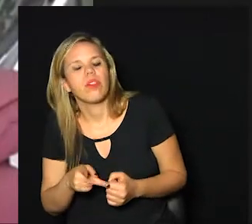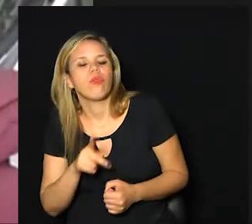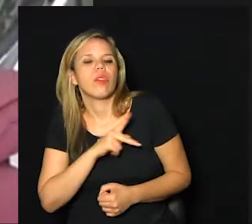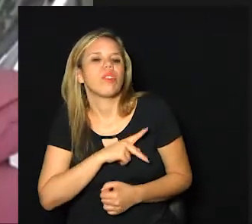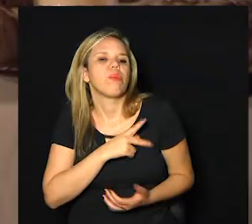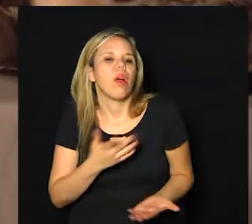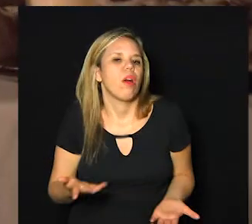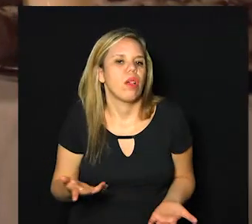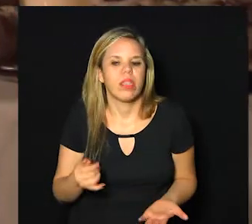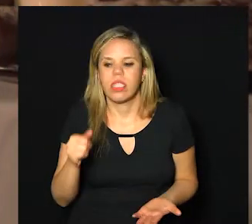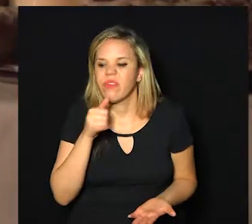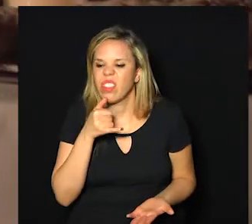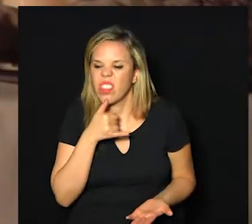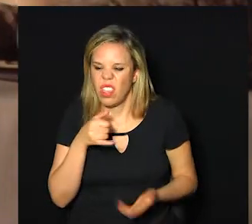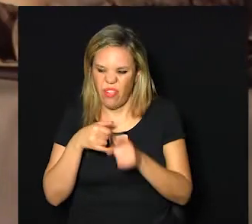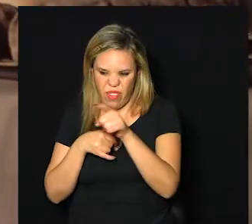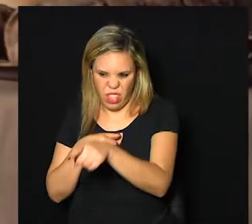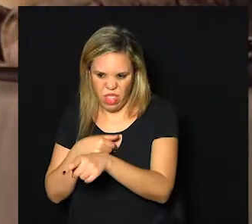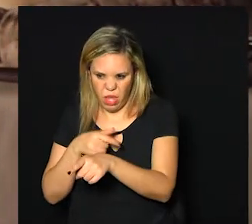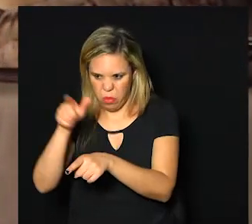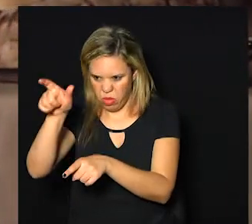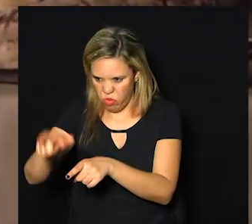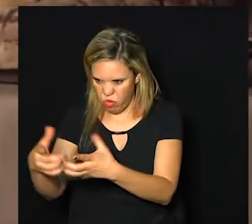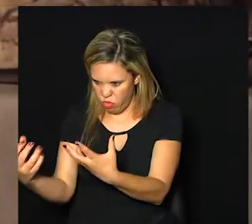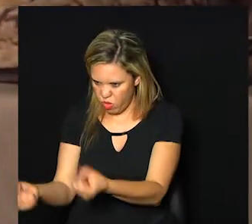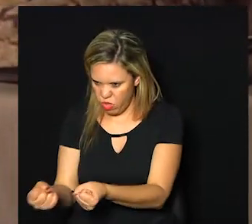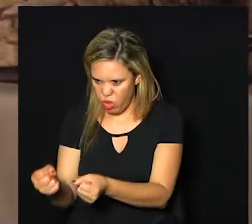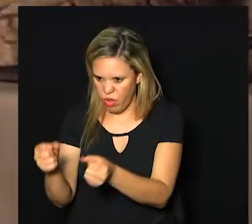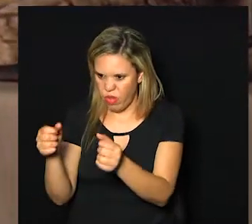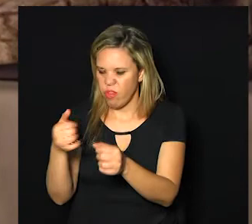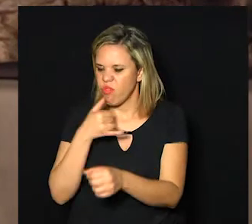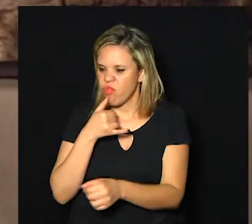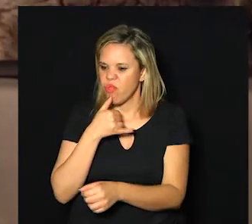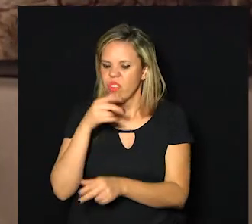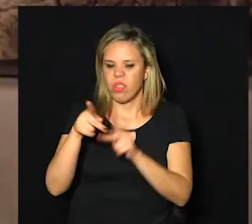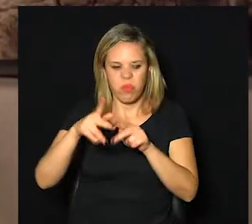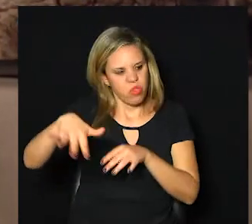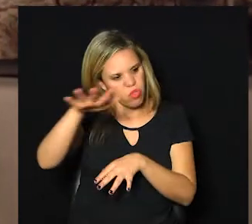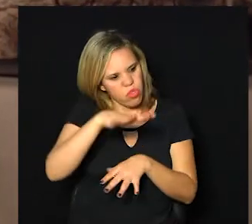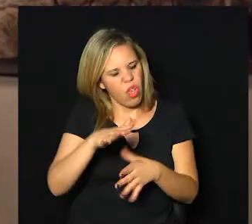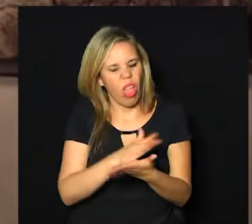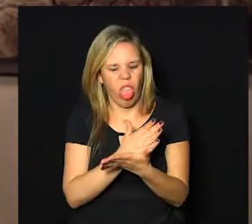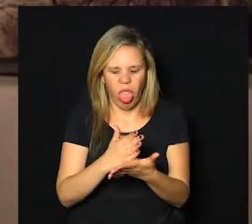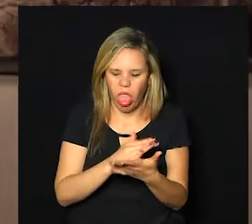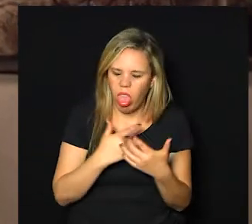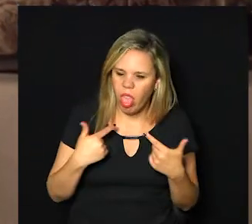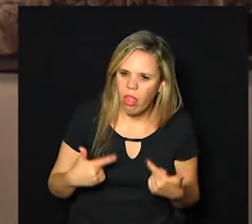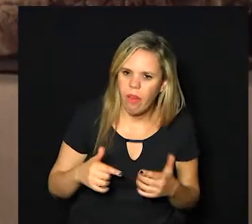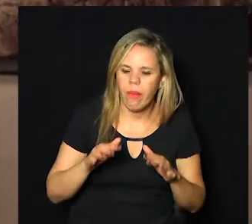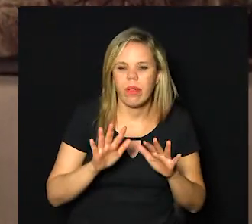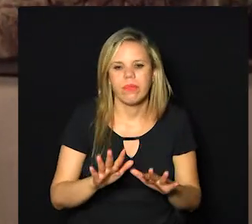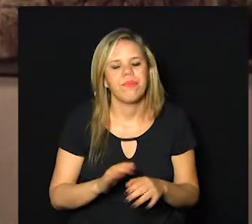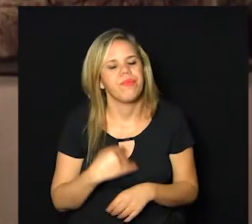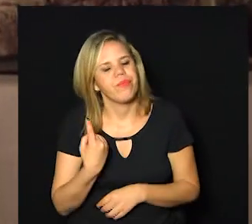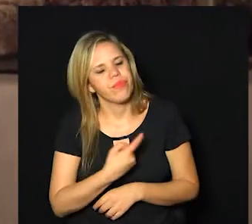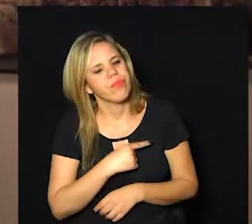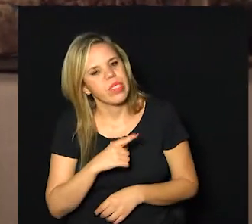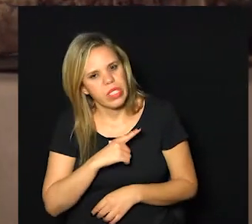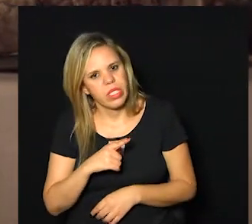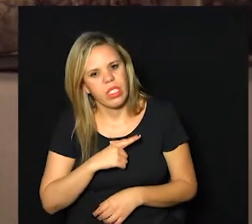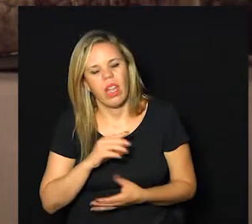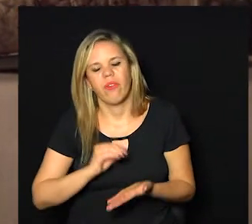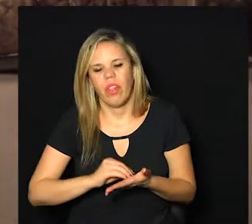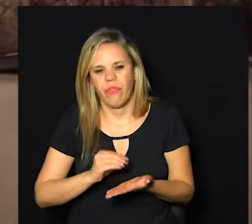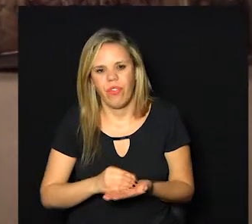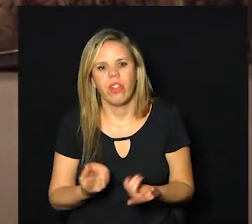se você for infeliz e aquela pessoa não souber lidar com a infelicidade alheia, vai incomodar, né? Porque a gente tem